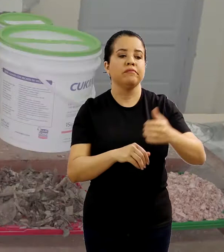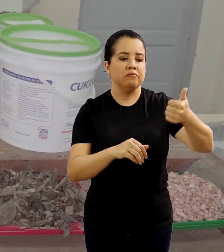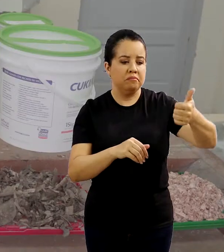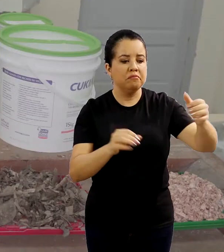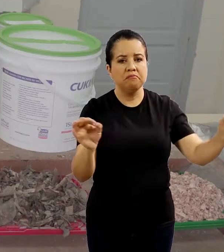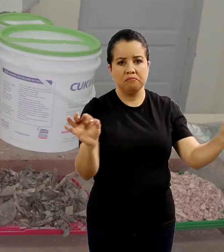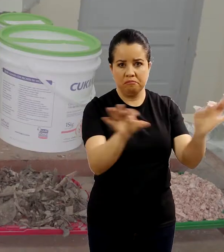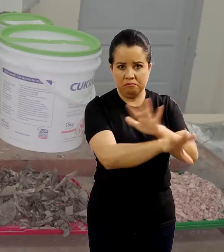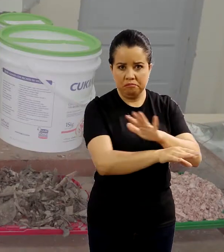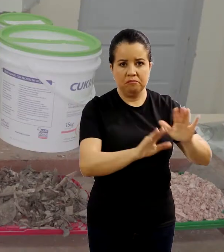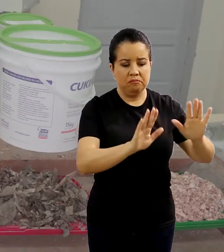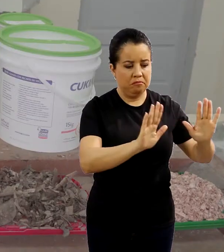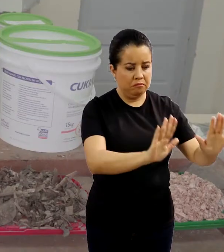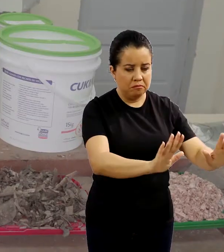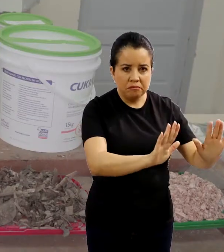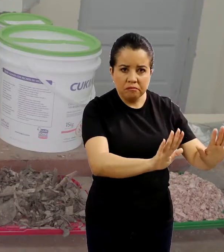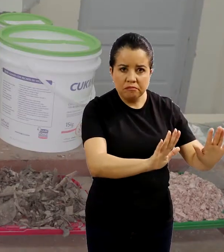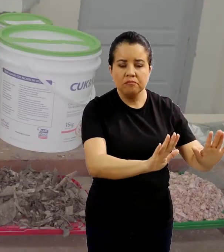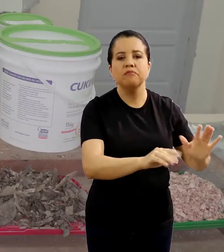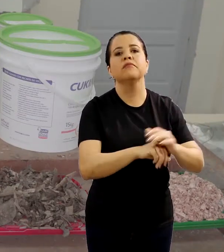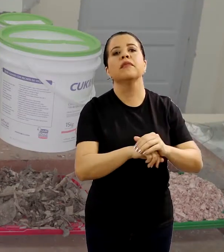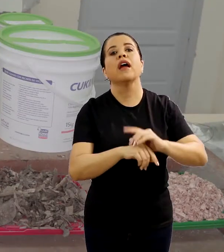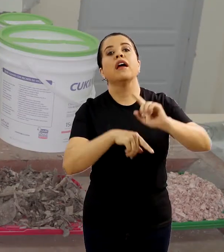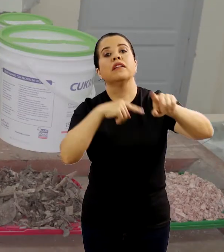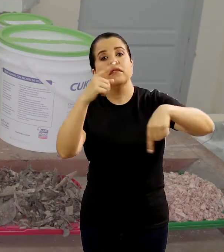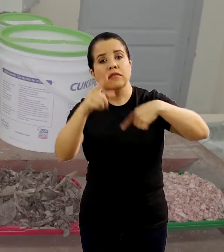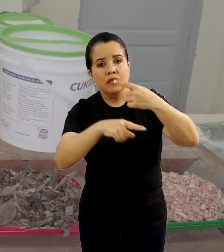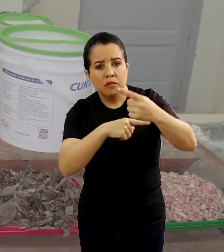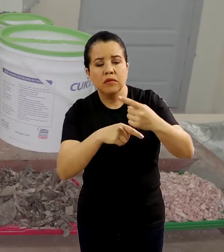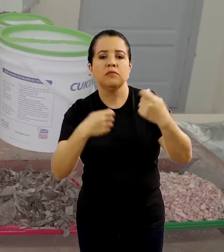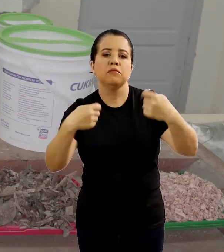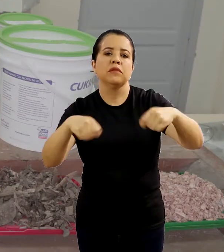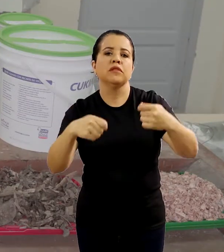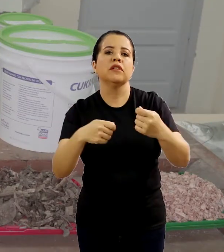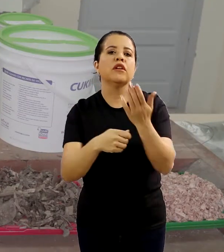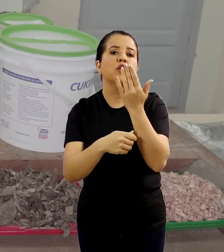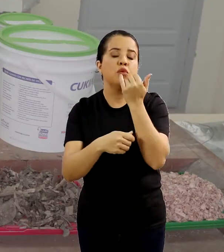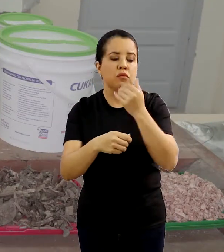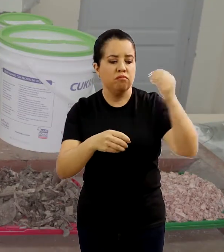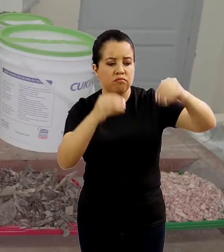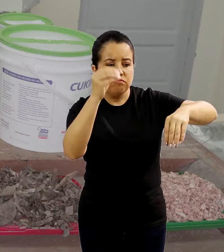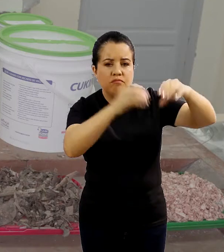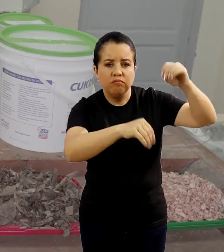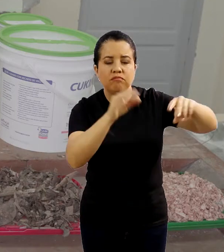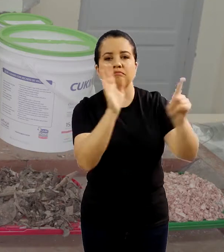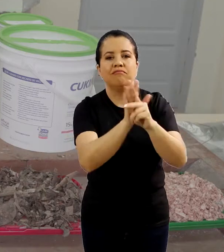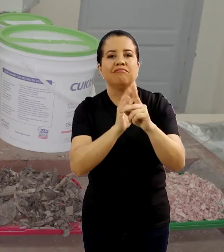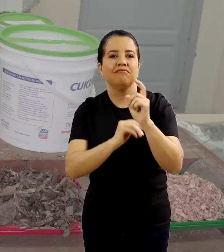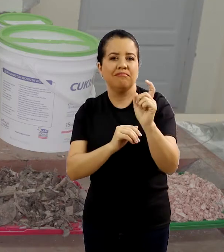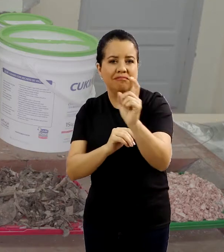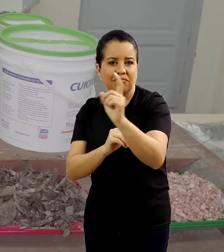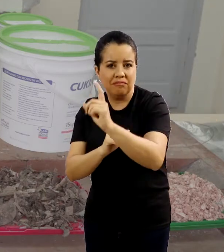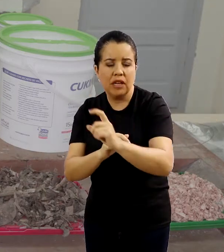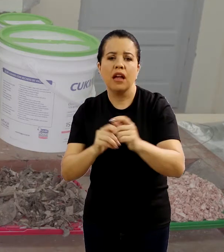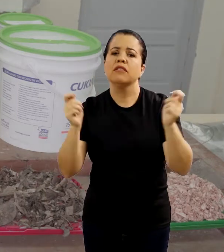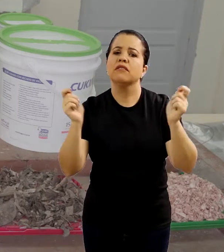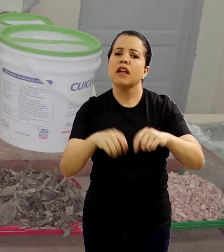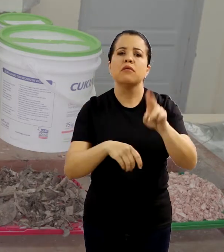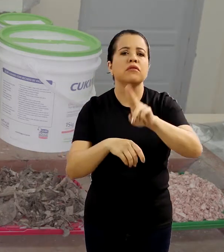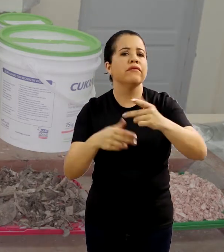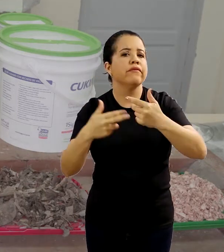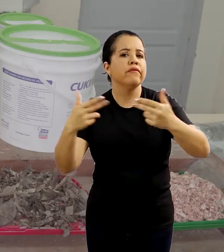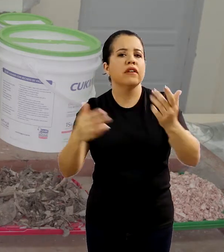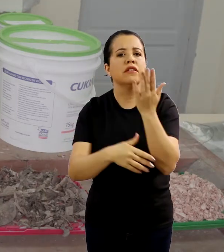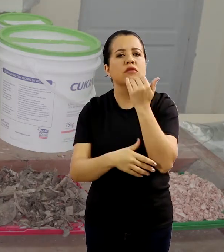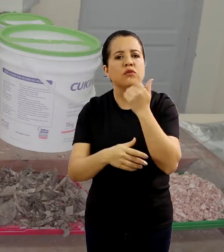Bom, com essa primeira camada do humus já colocada aqui no nosso minhocário, a gente vai iniciar a alimentação das minhocas. Ela pode ser